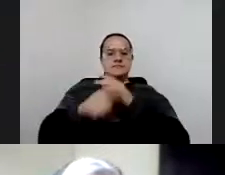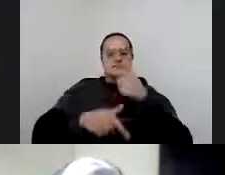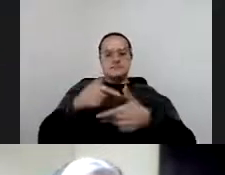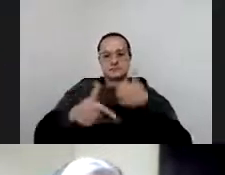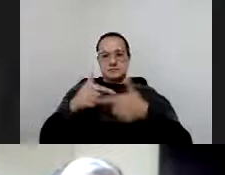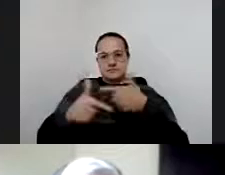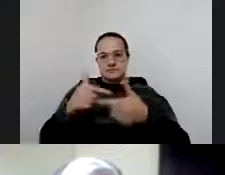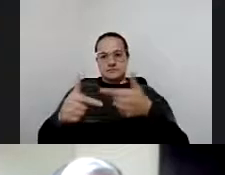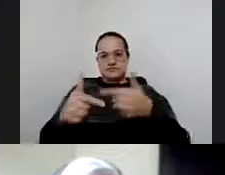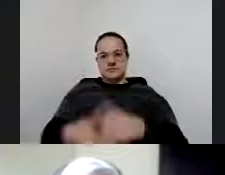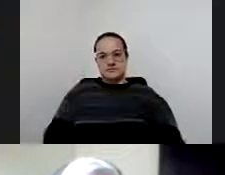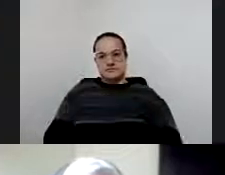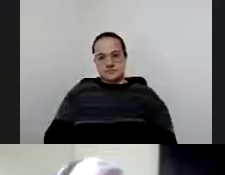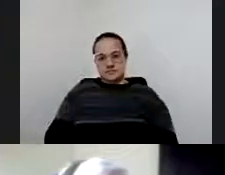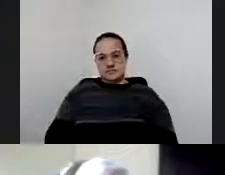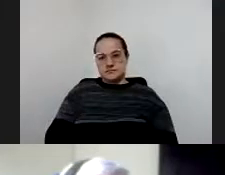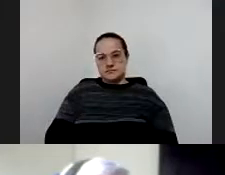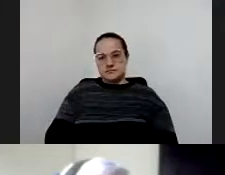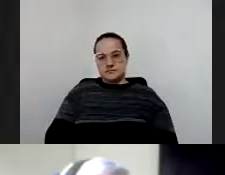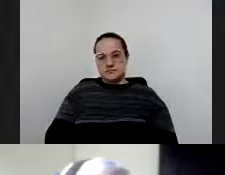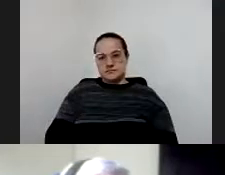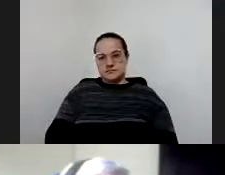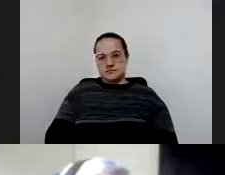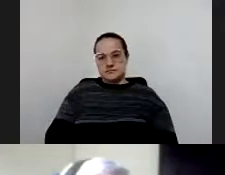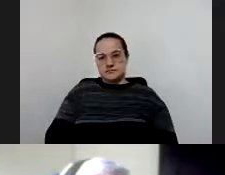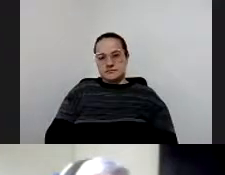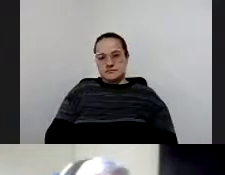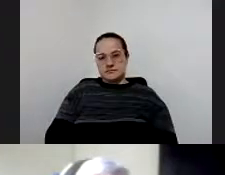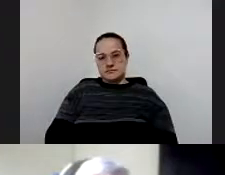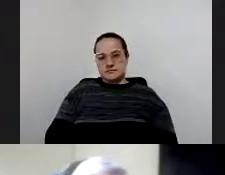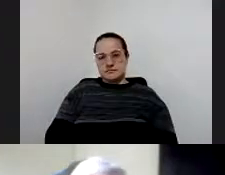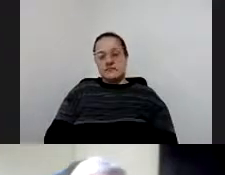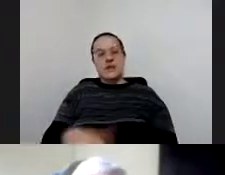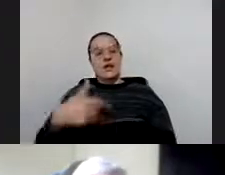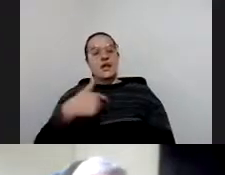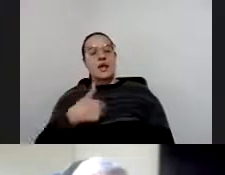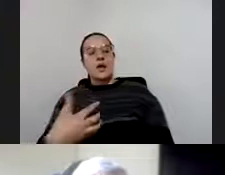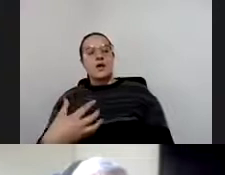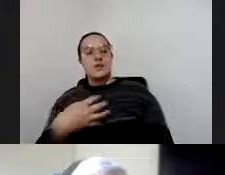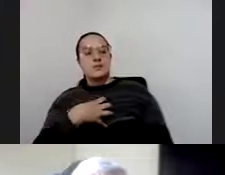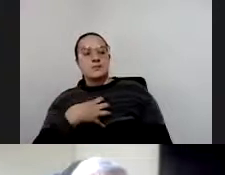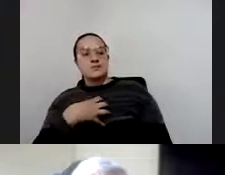viu? Só pessoas creme, me sinto um...